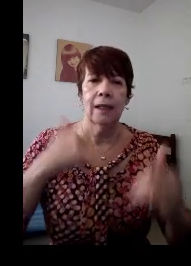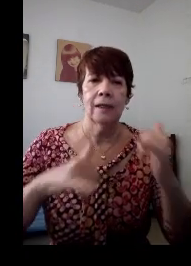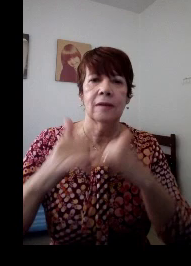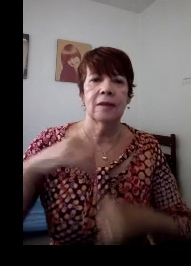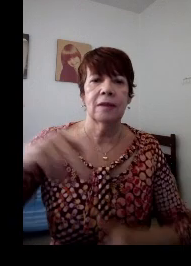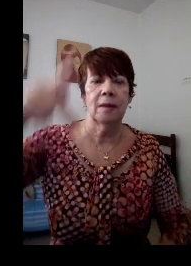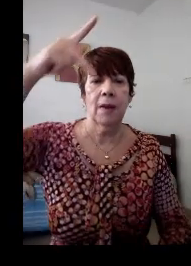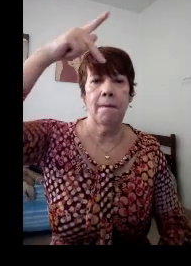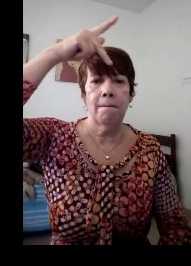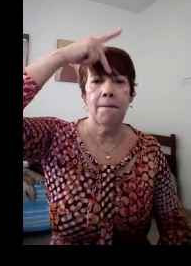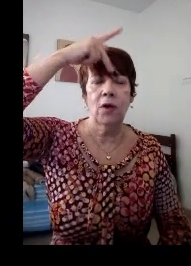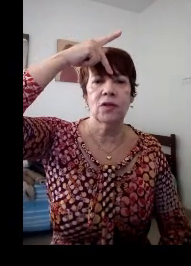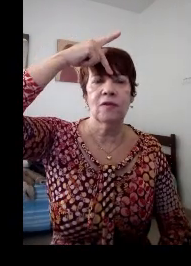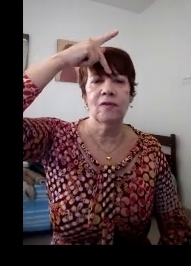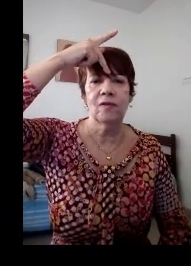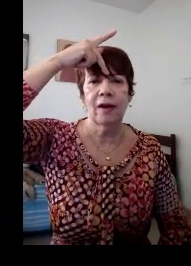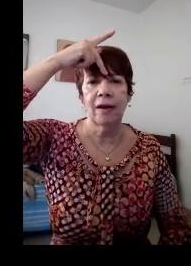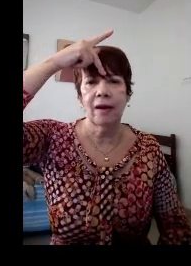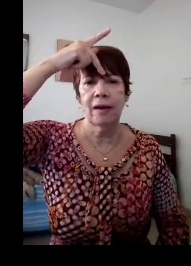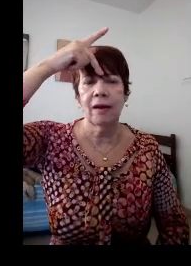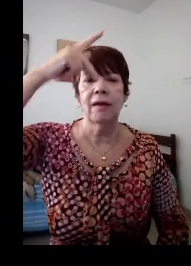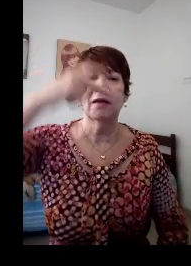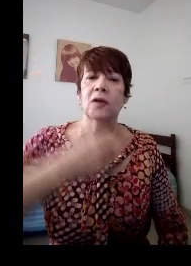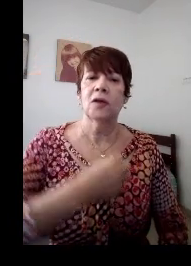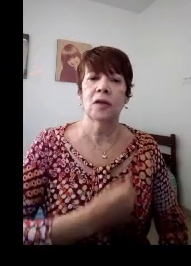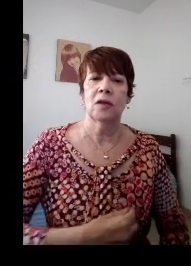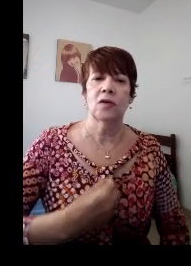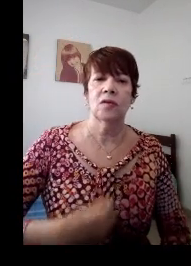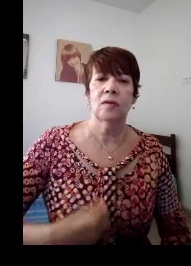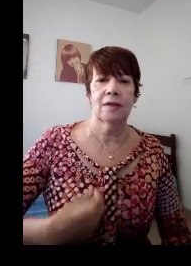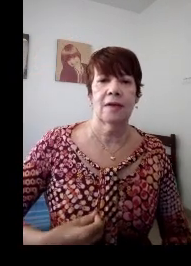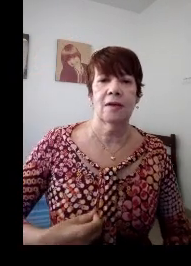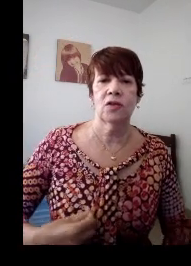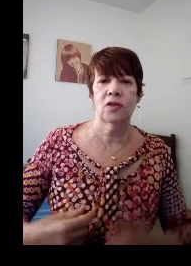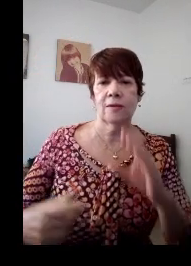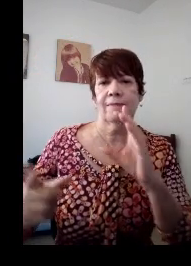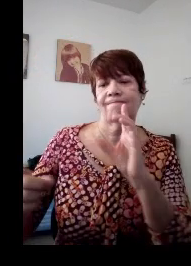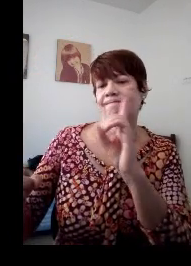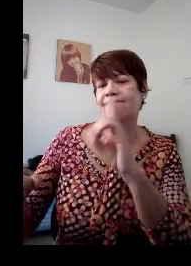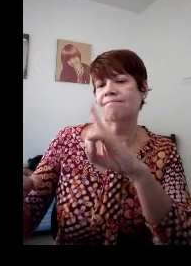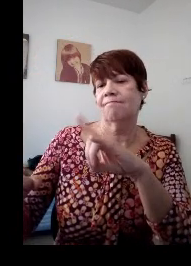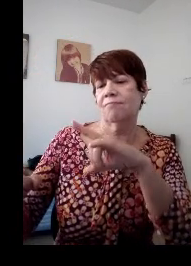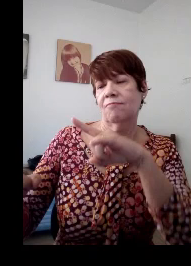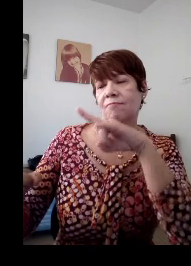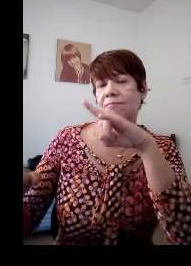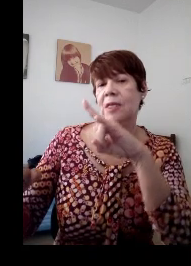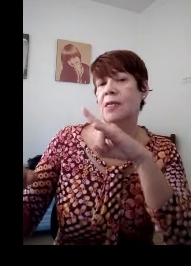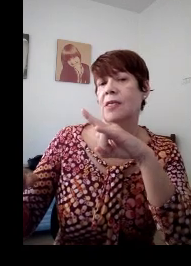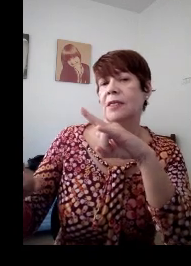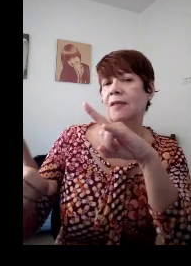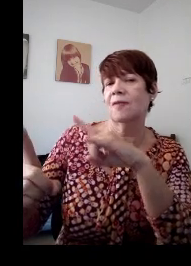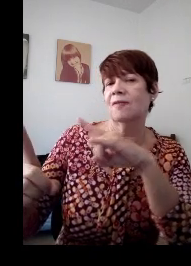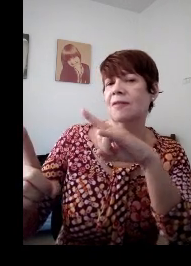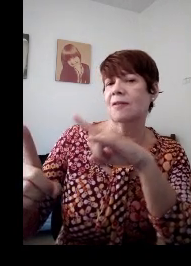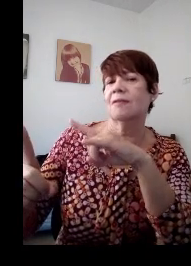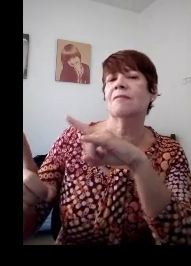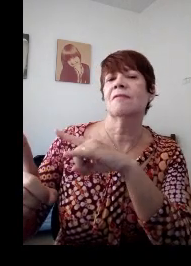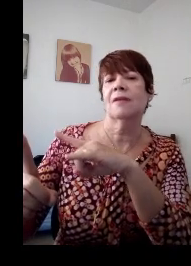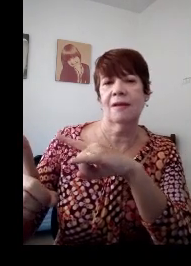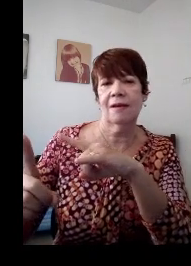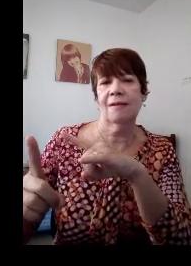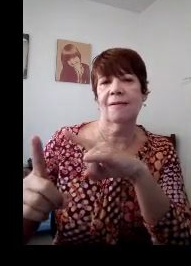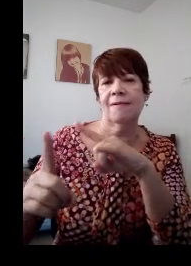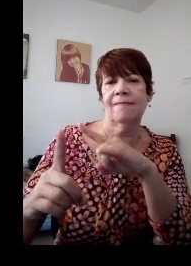ele tinha agarrado, porque ela não se conformou. Ela não se conformou de